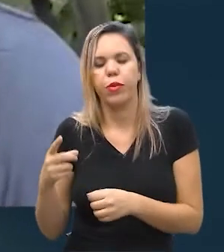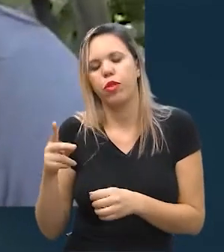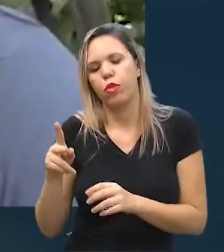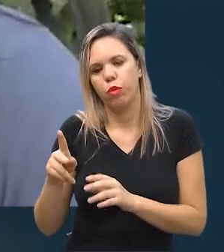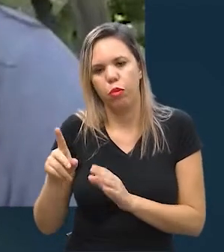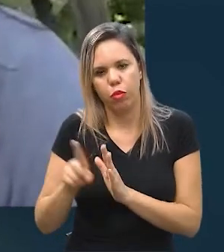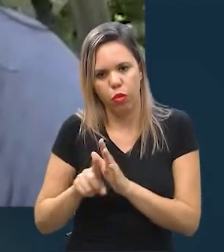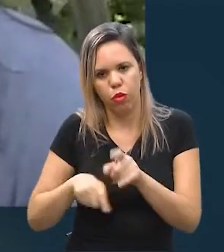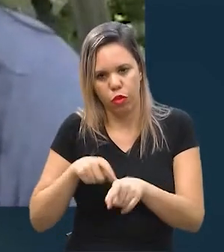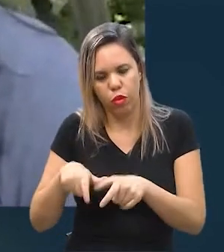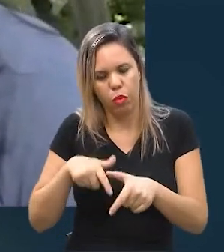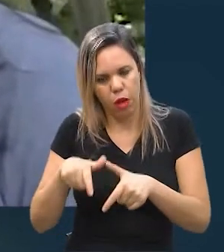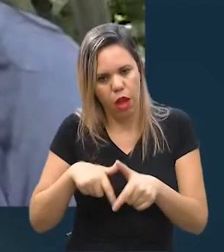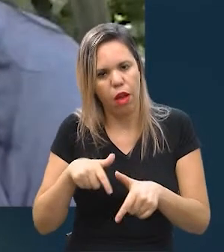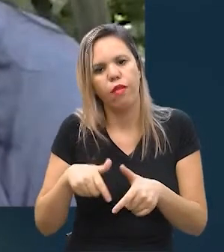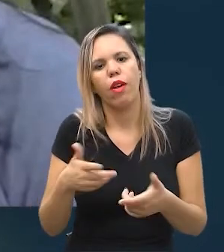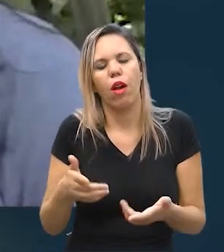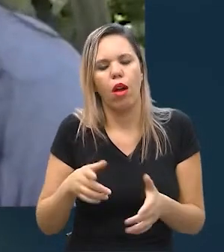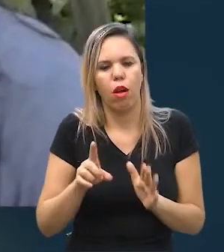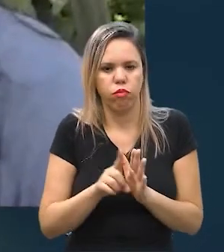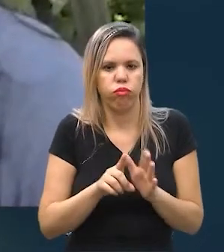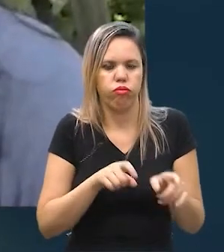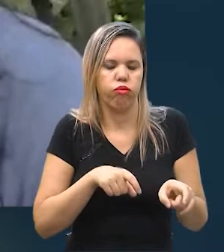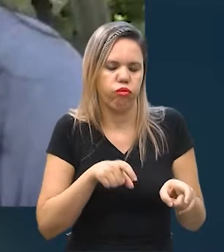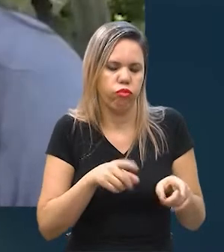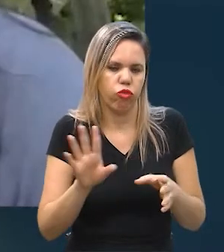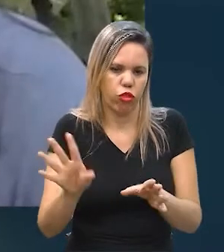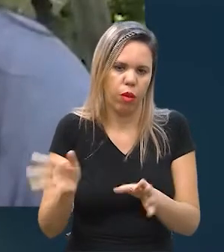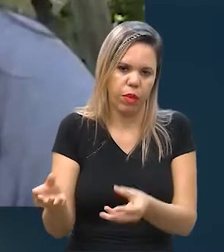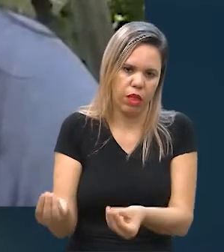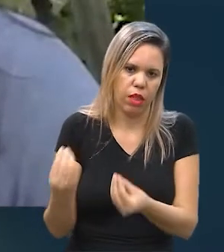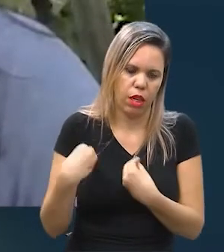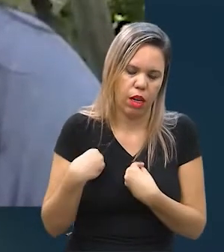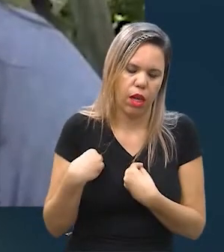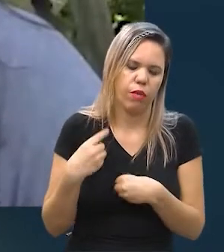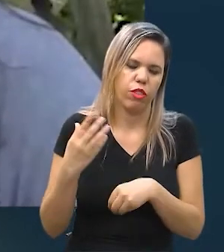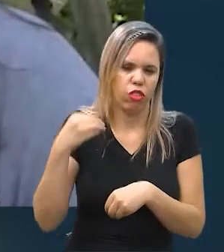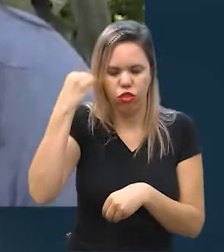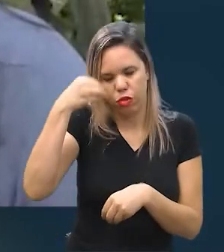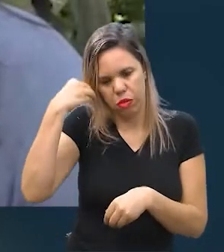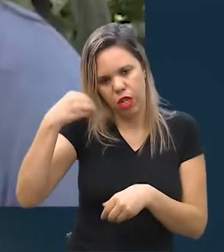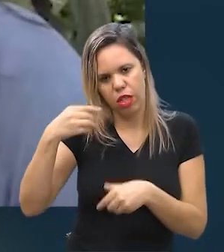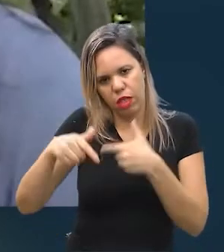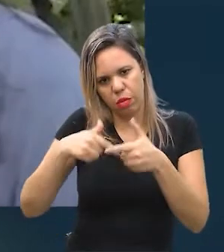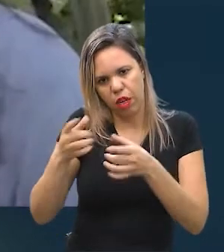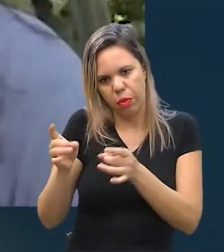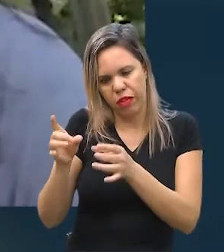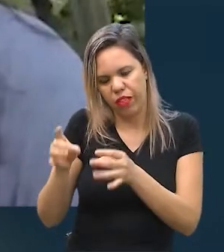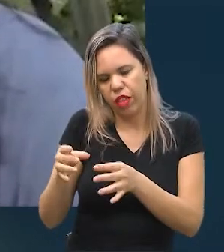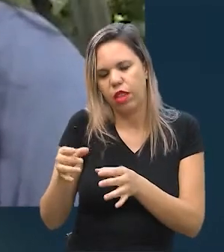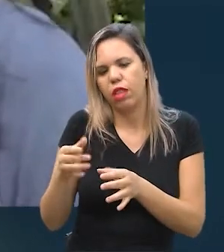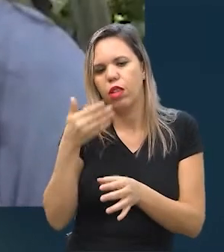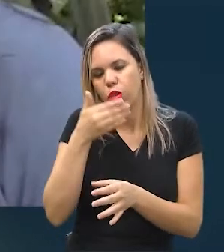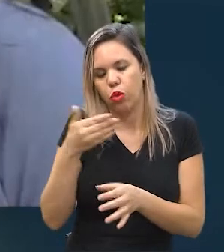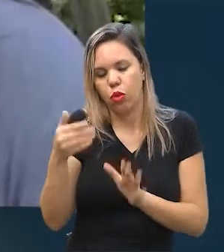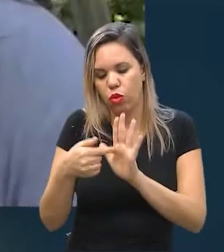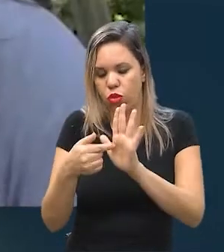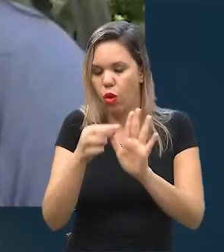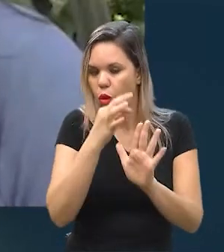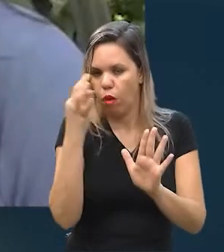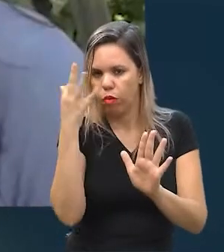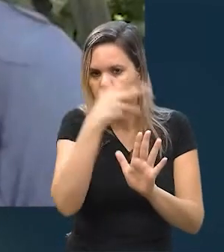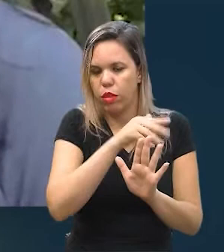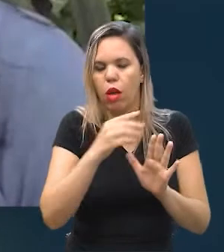já trabalhava com doces, então ele já nos entrega isso de uma forma, Bem bem apresentado, né? apresentado, né?